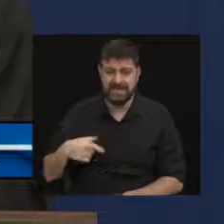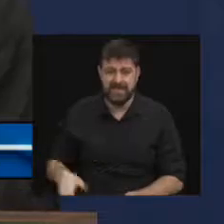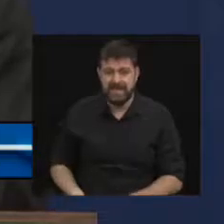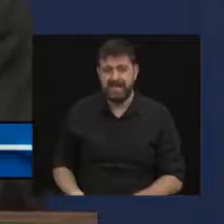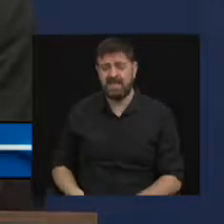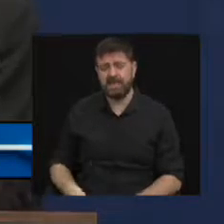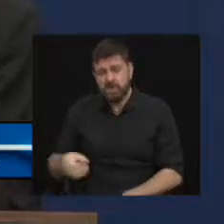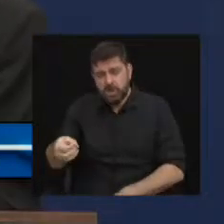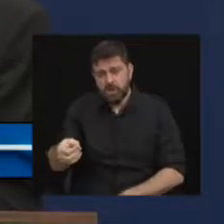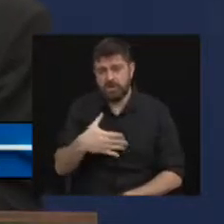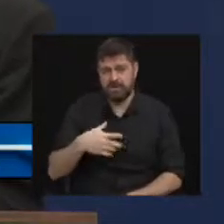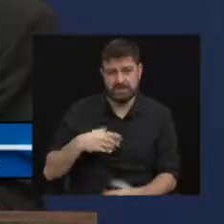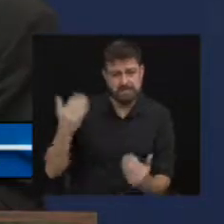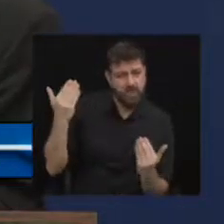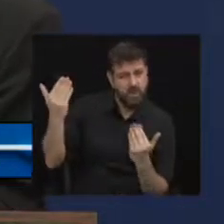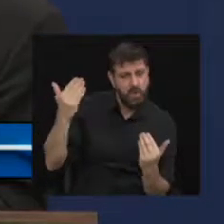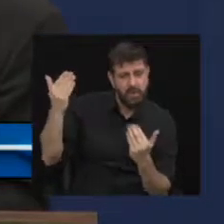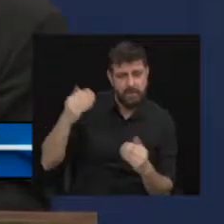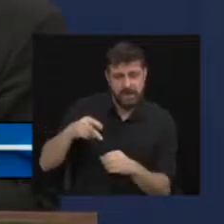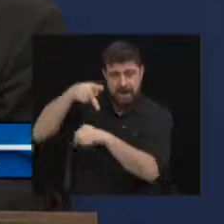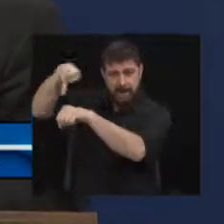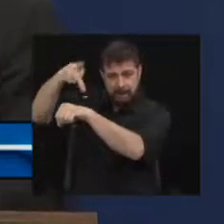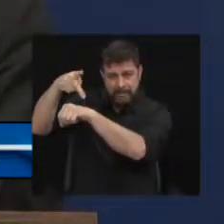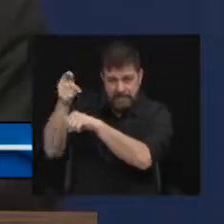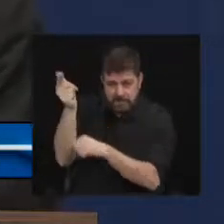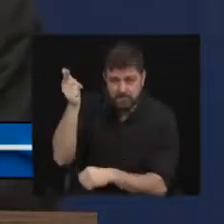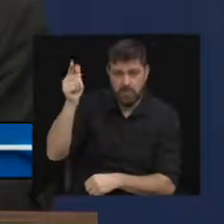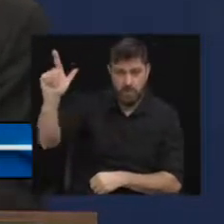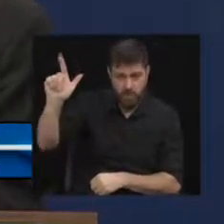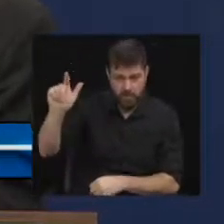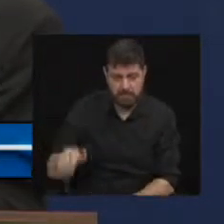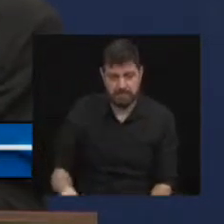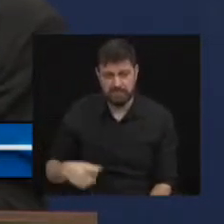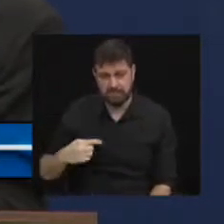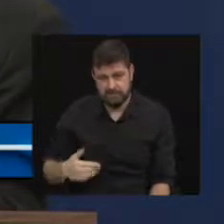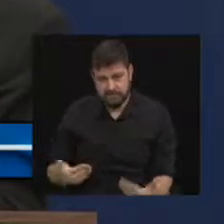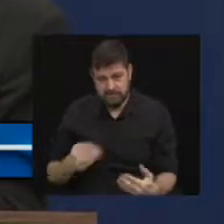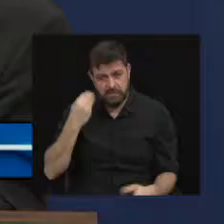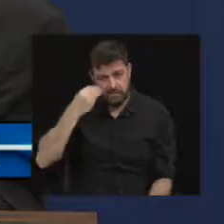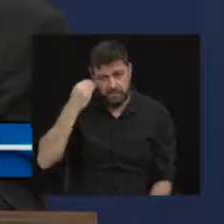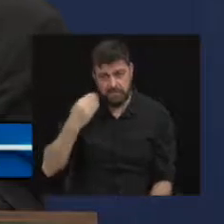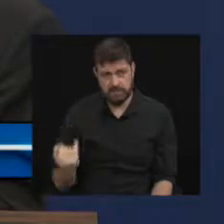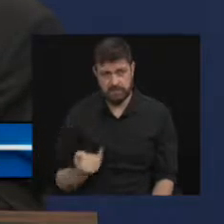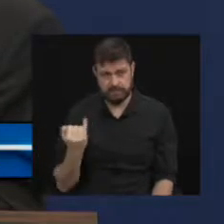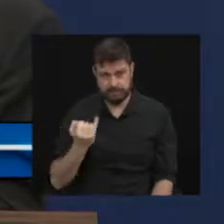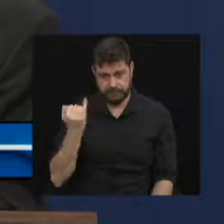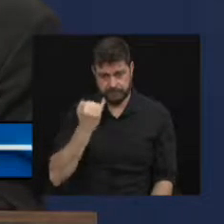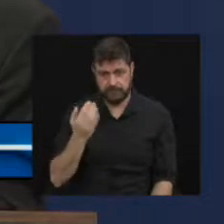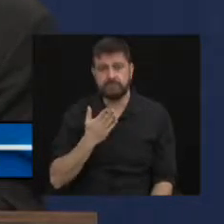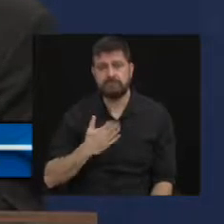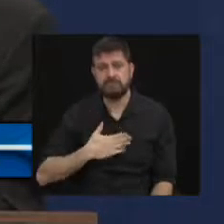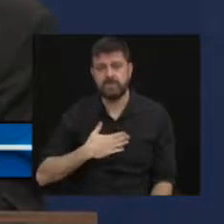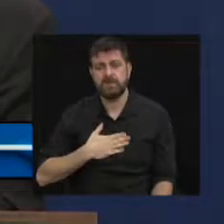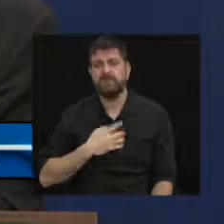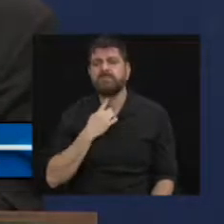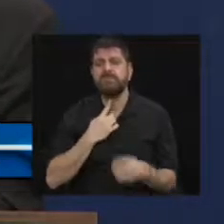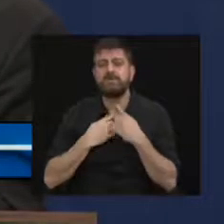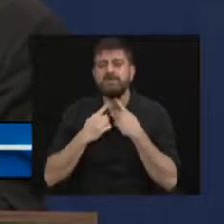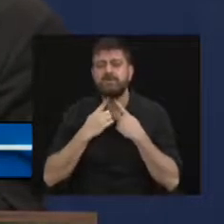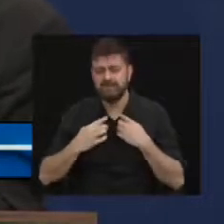possamos melhorar a sociedade. E toda a sociedade ela é um processo, né? Não é